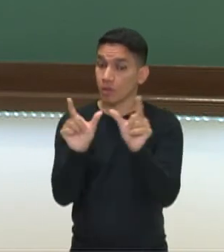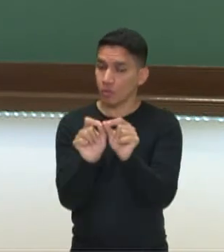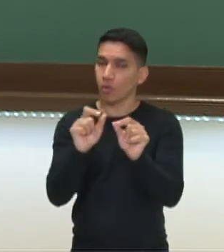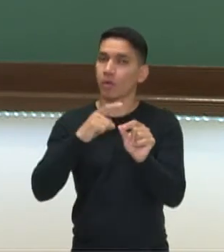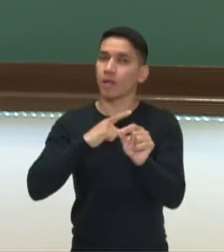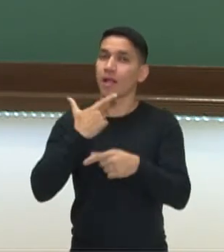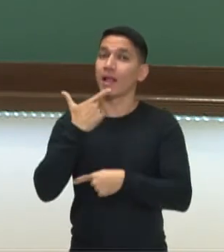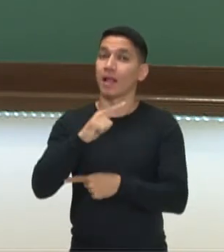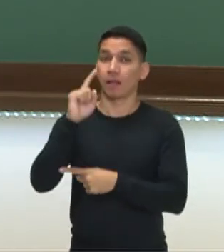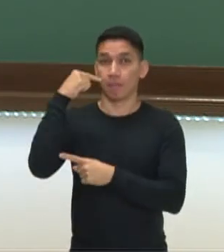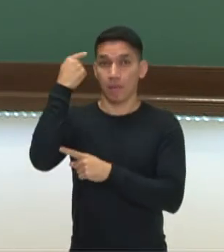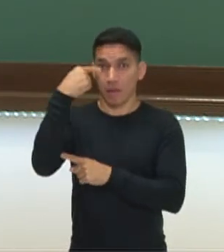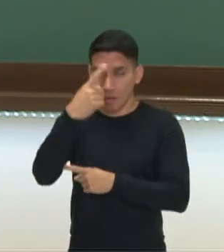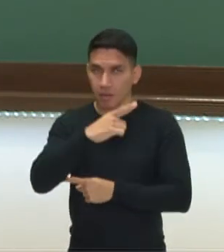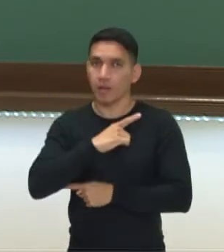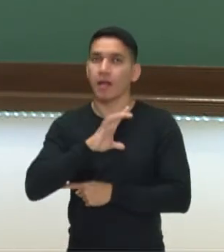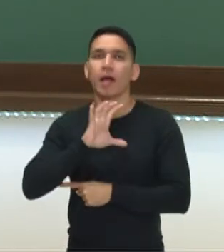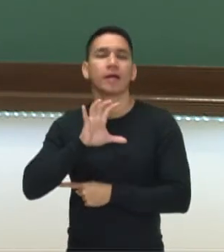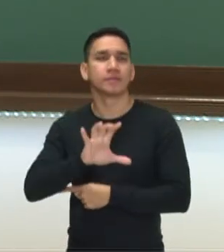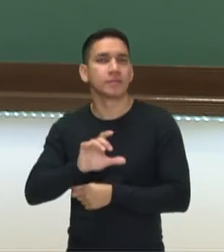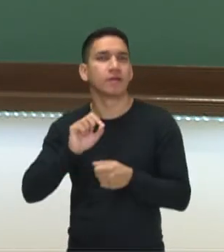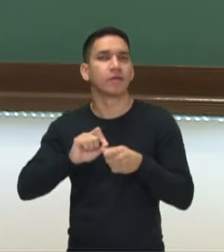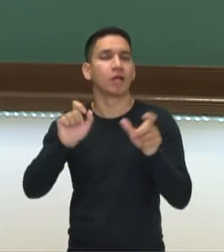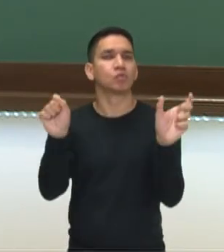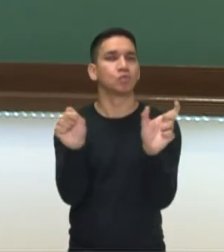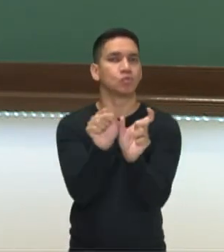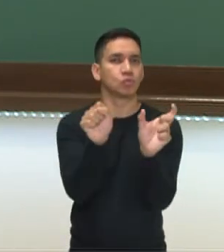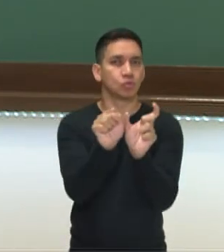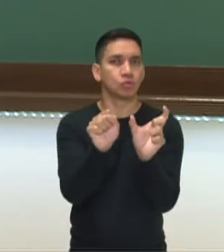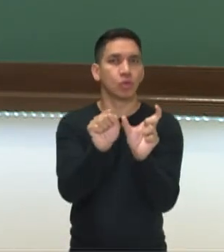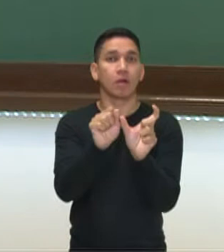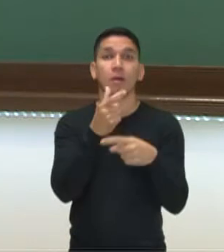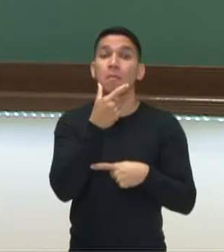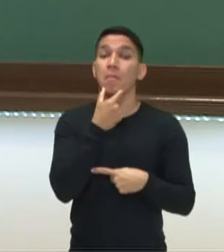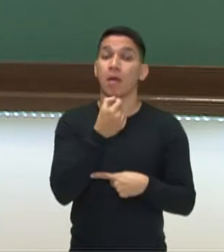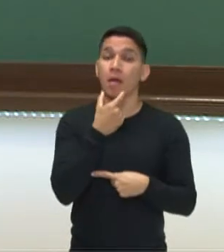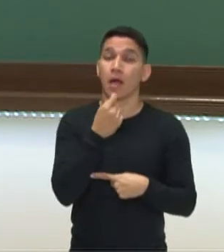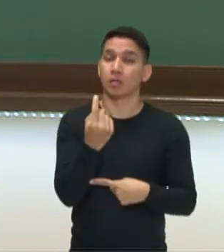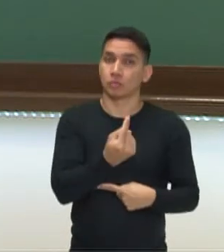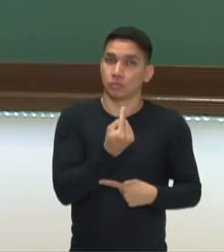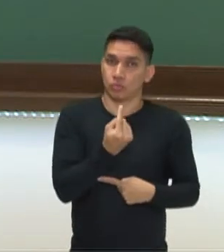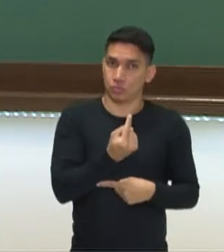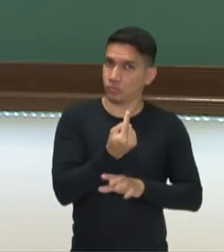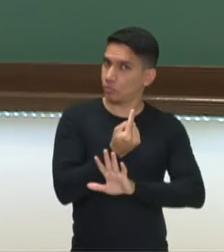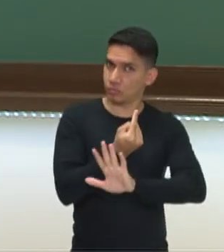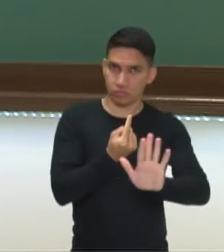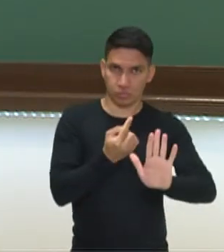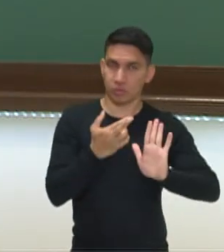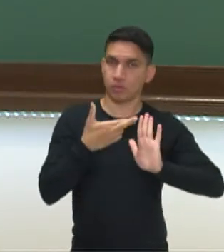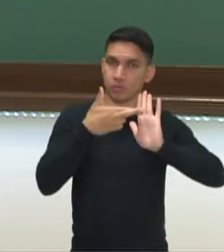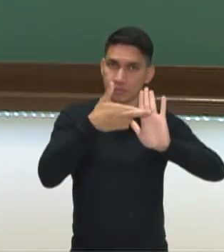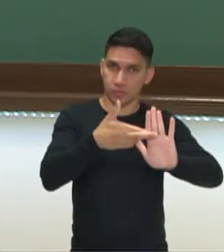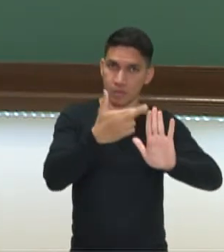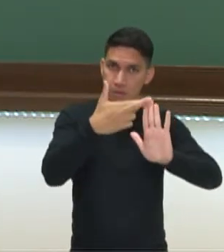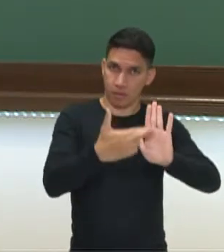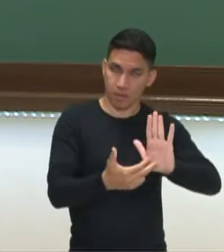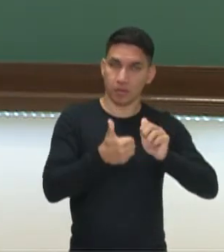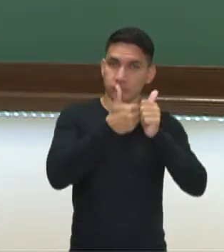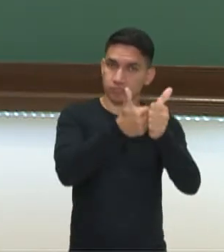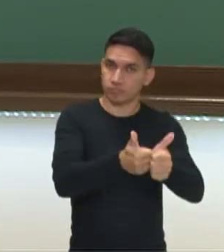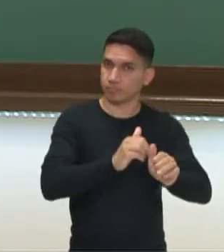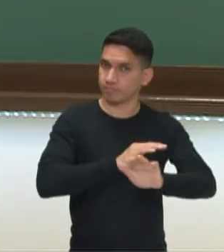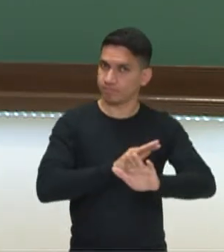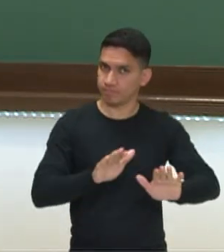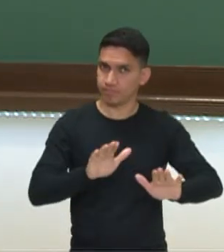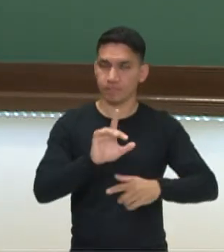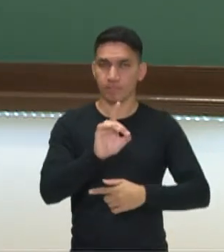na língua espanhola com substantivo masculino singular. Então, frente a substantivo masculino